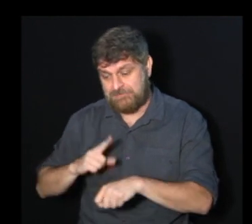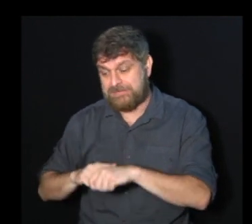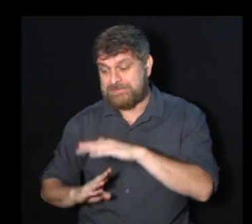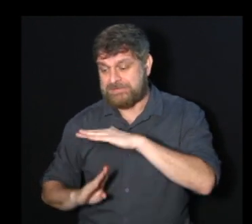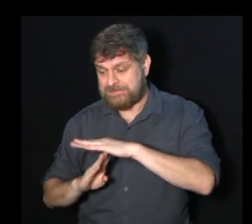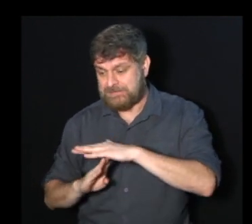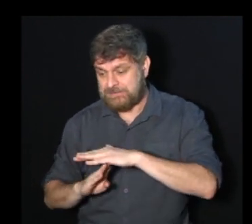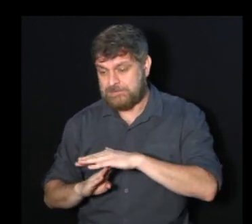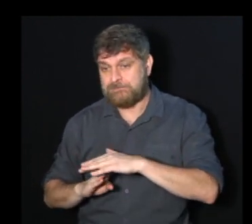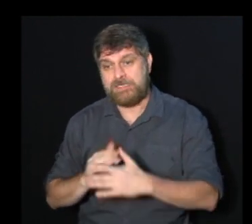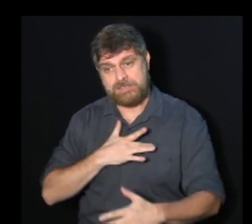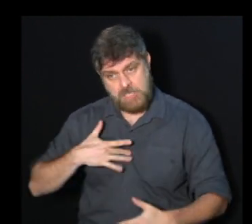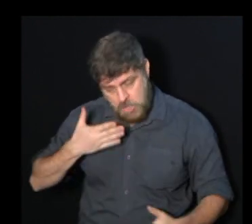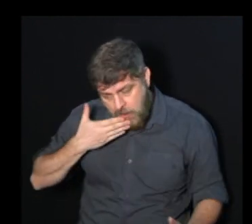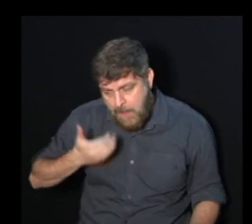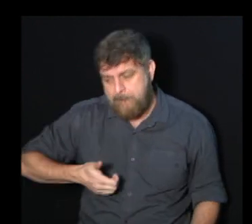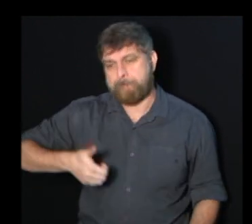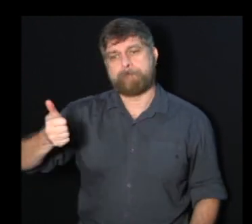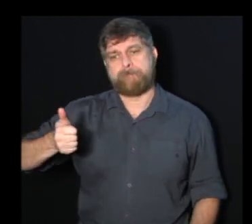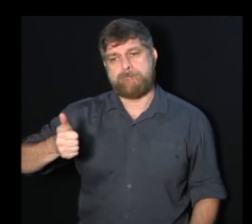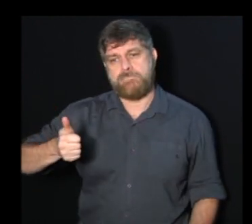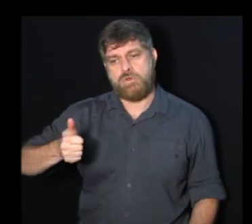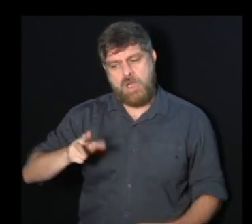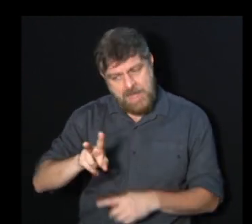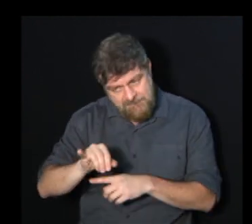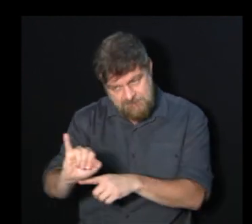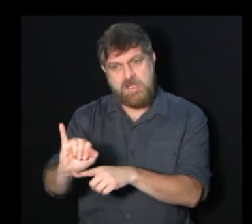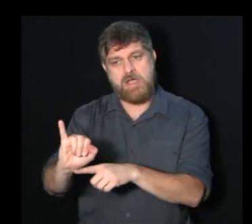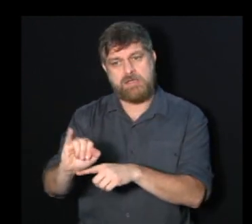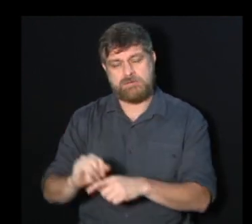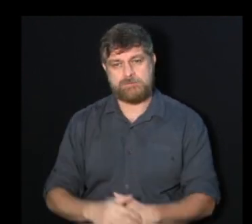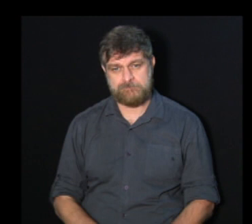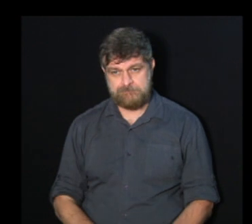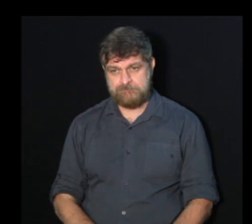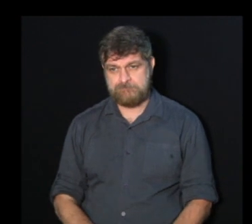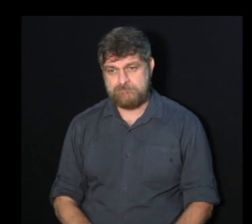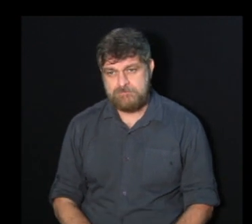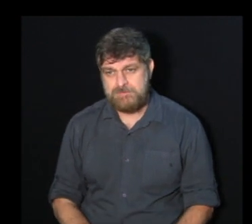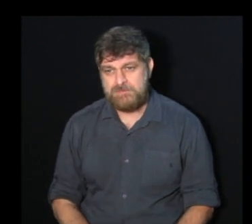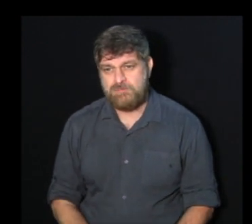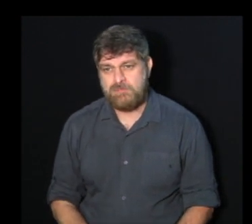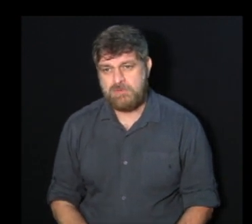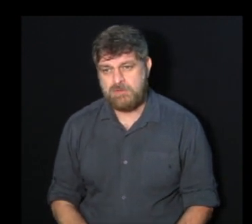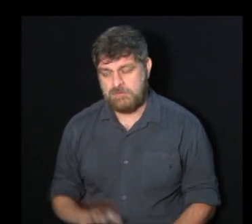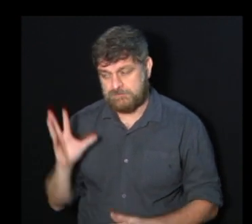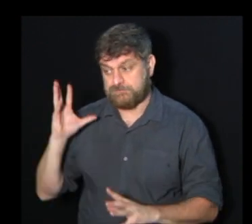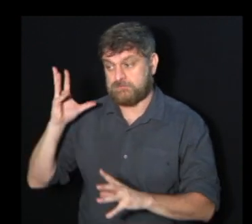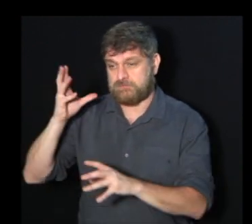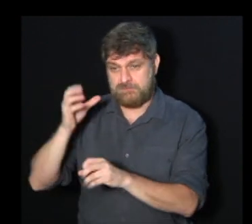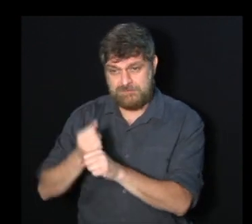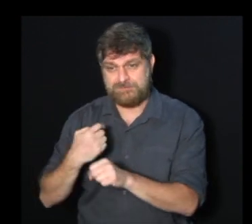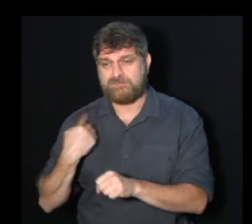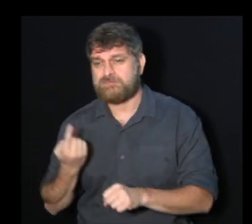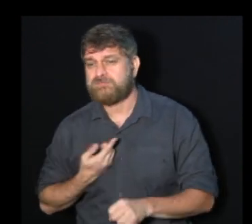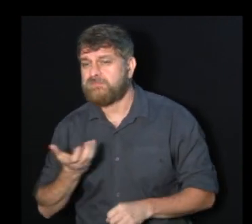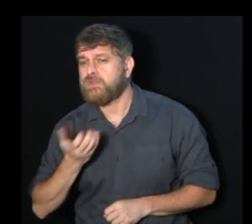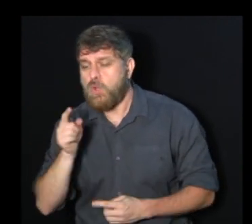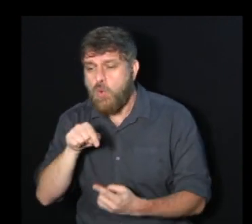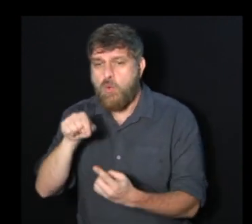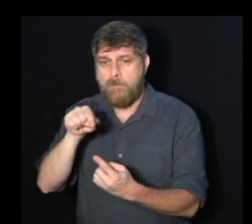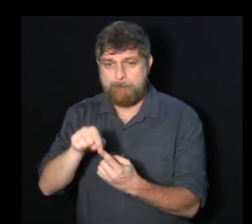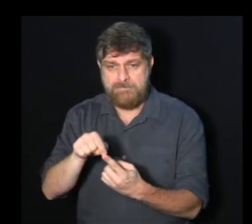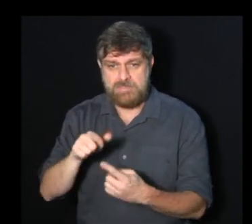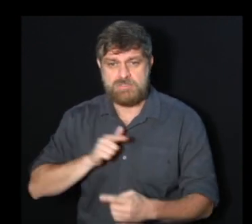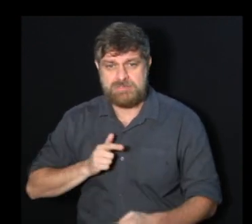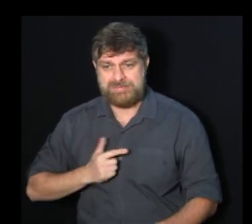vai dar melhora, né? Então, e com tudo isso, né, a gente tenta diminuir os